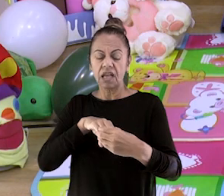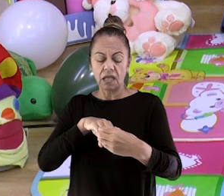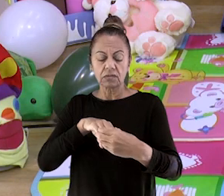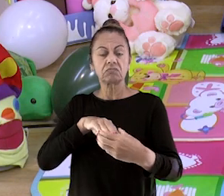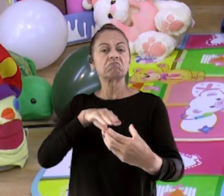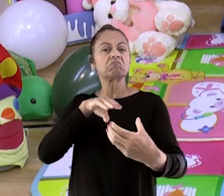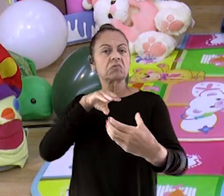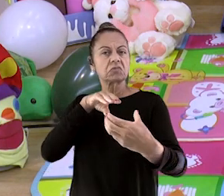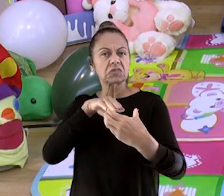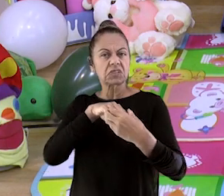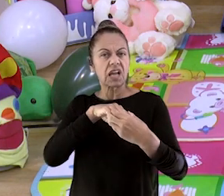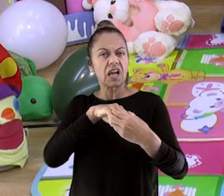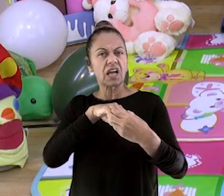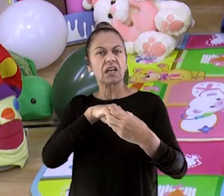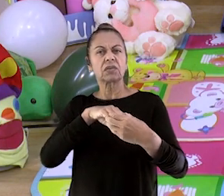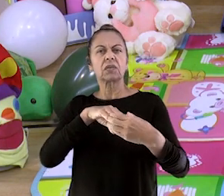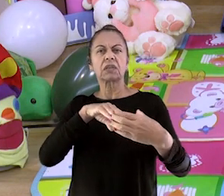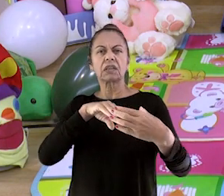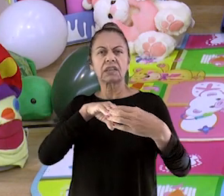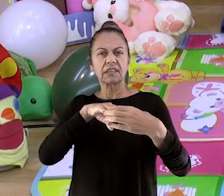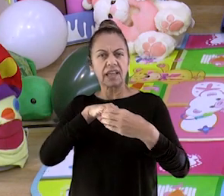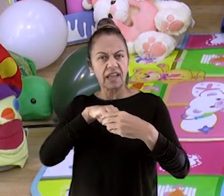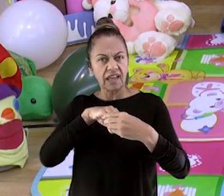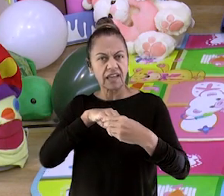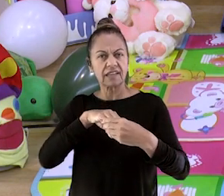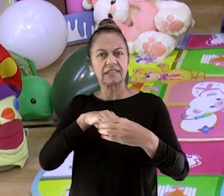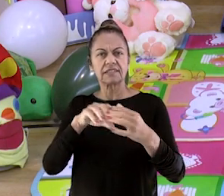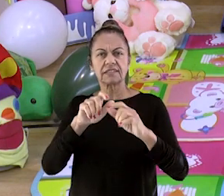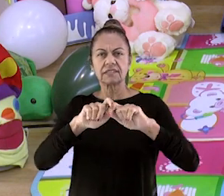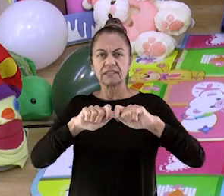calçado o pé fica suado